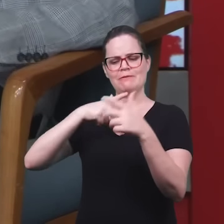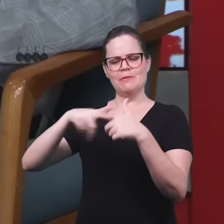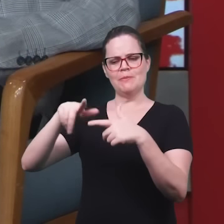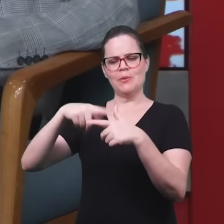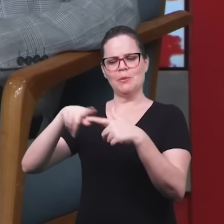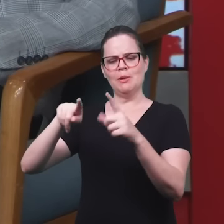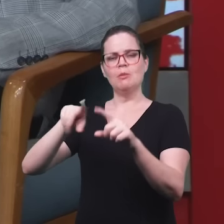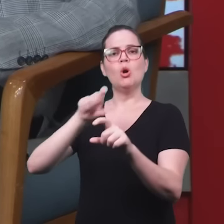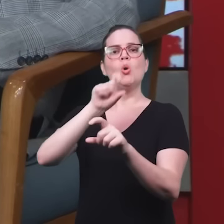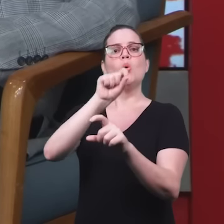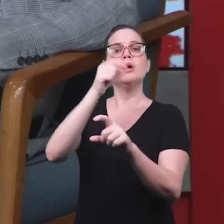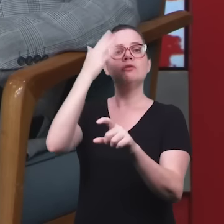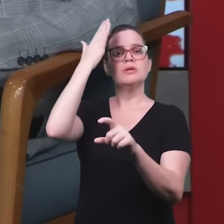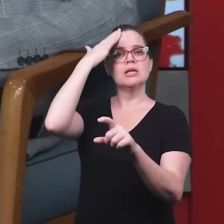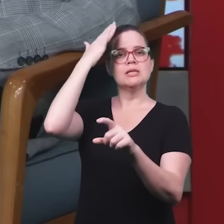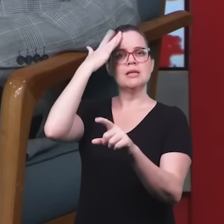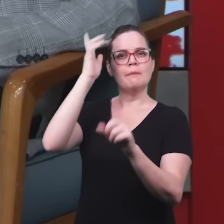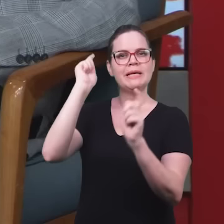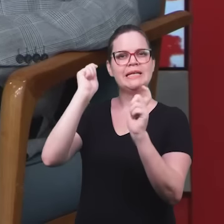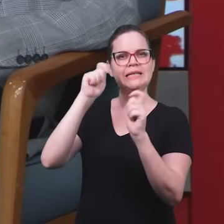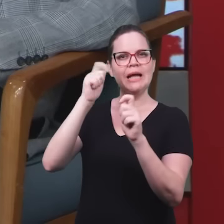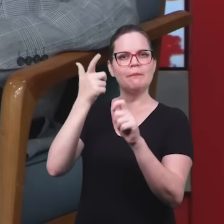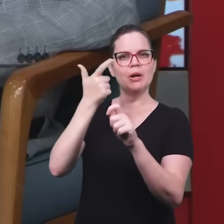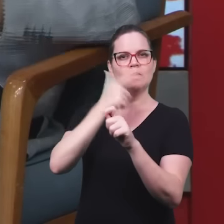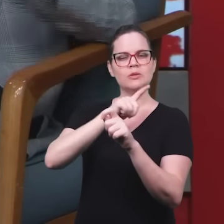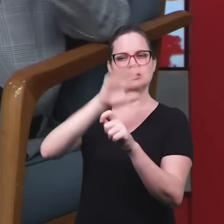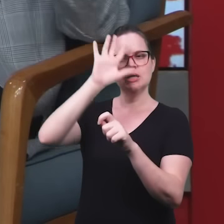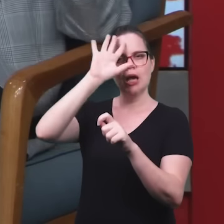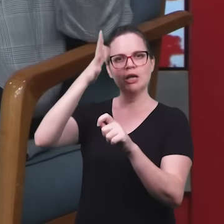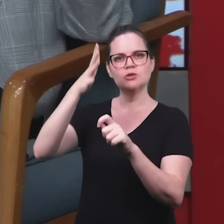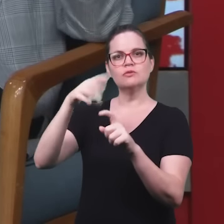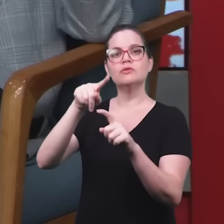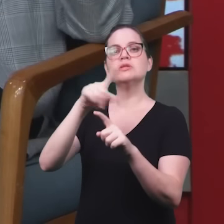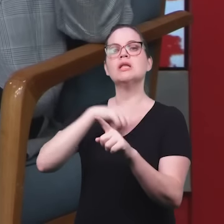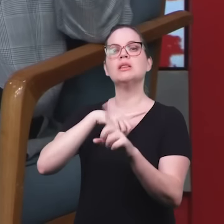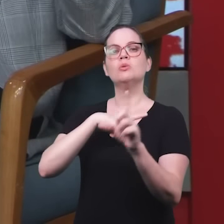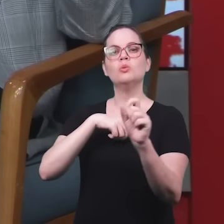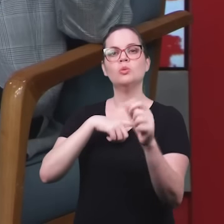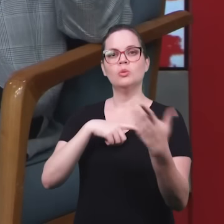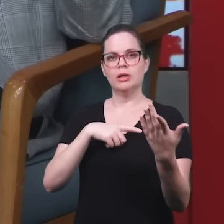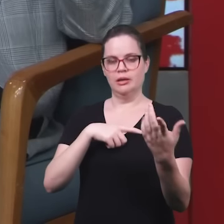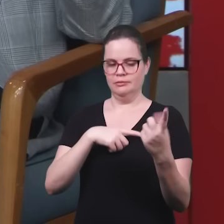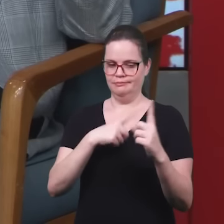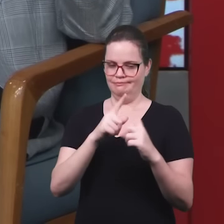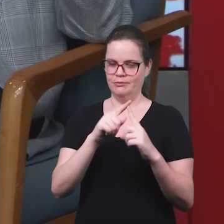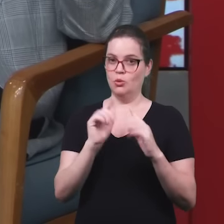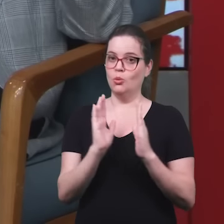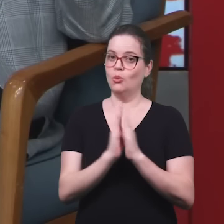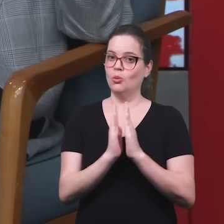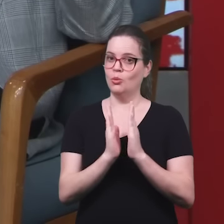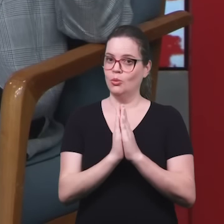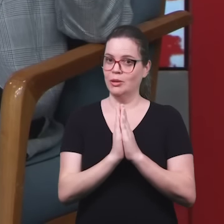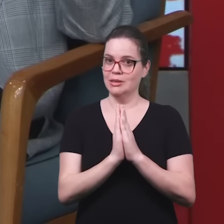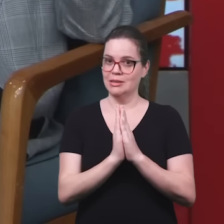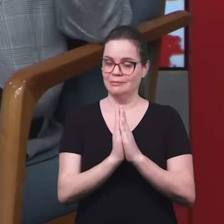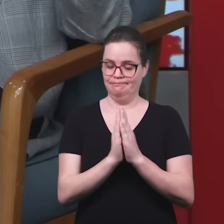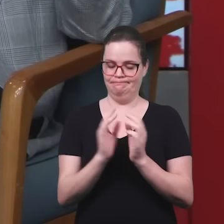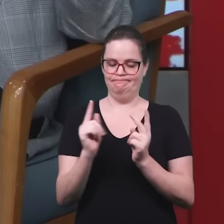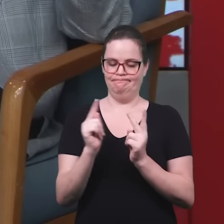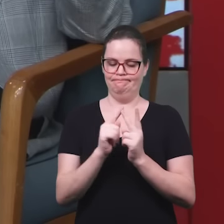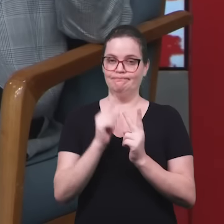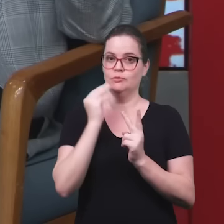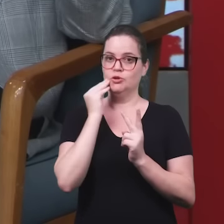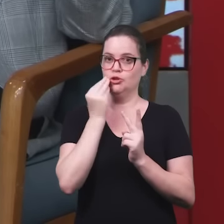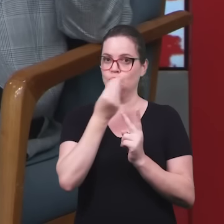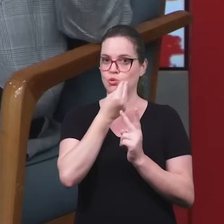para tratar esse corpo? Você tem, vamos lá, a oração,